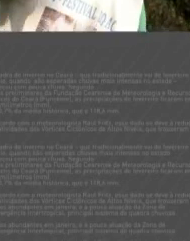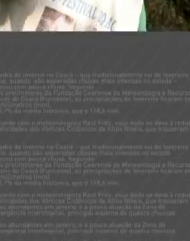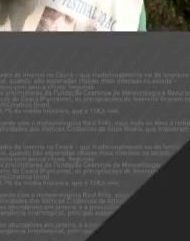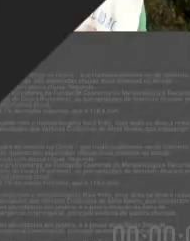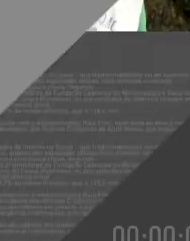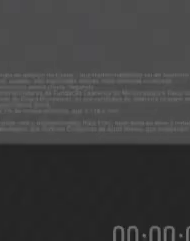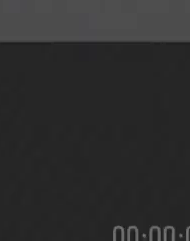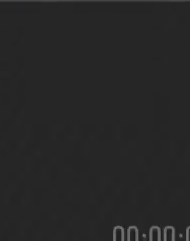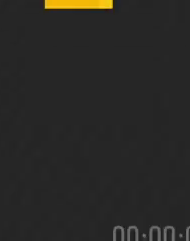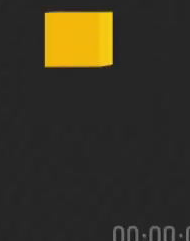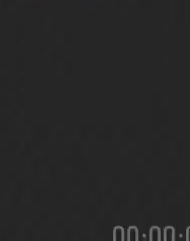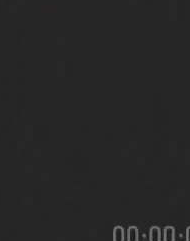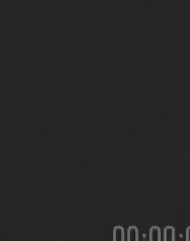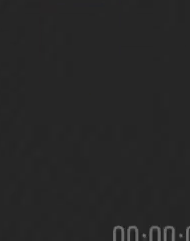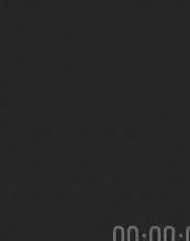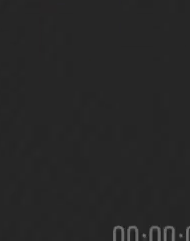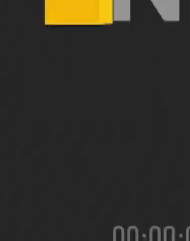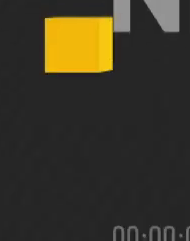ae